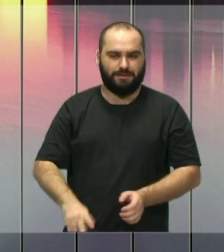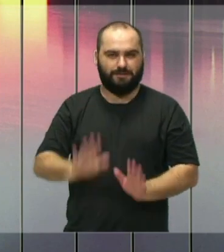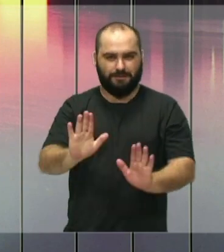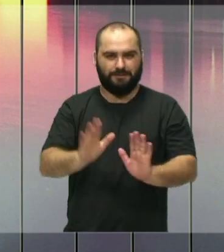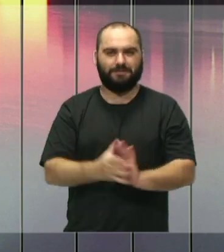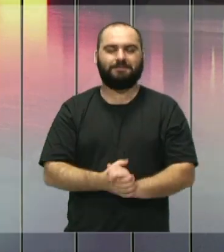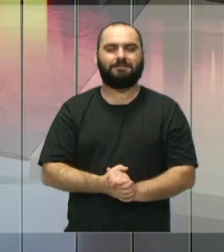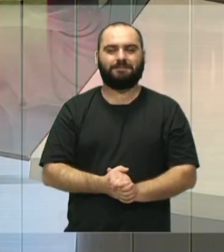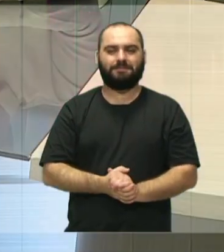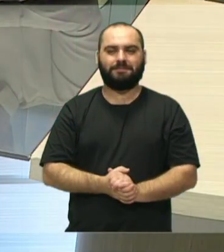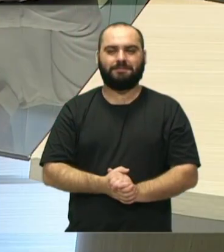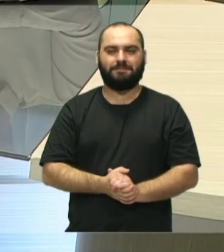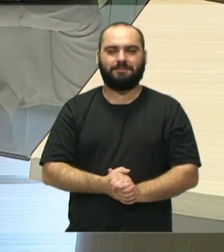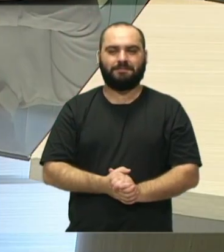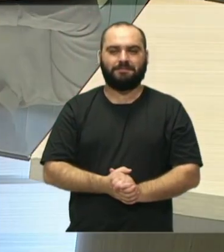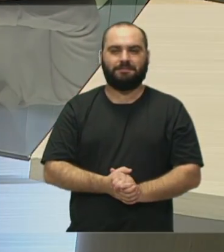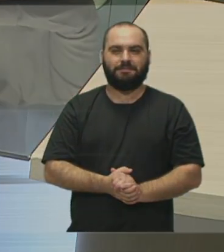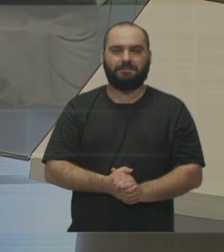presidente